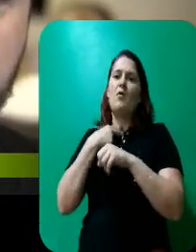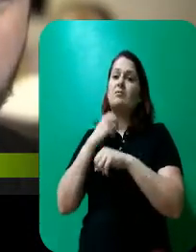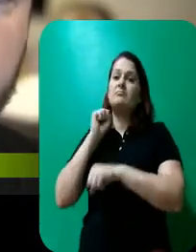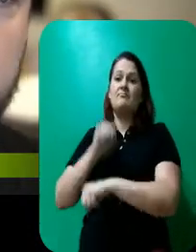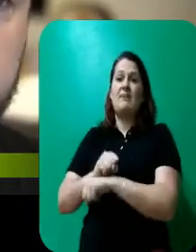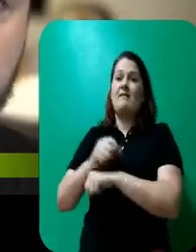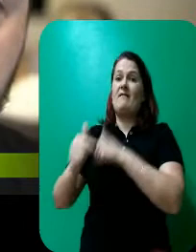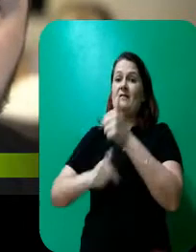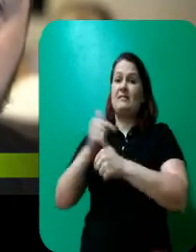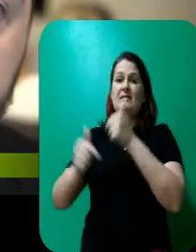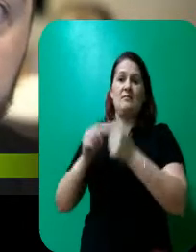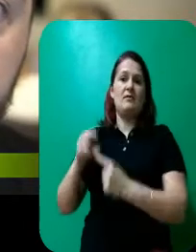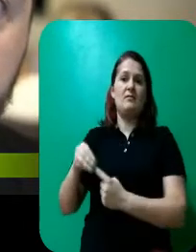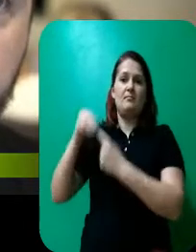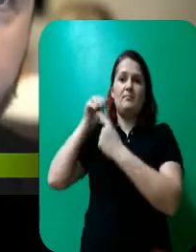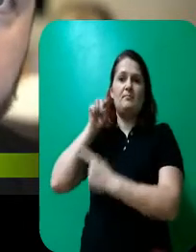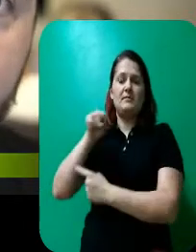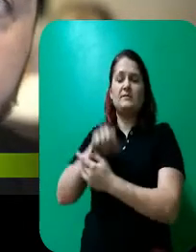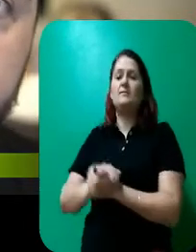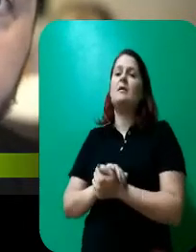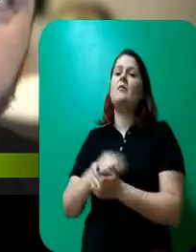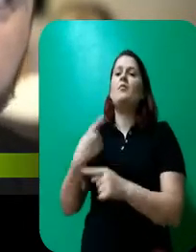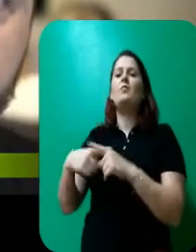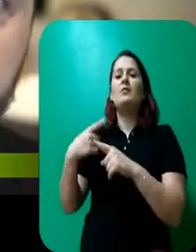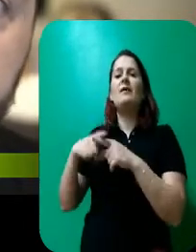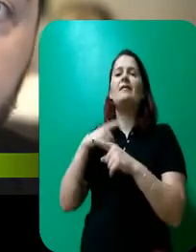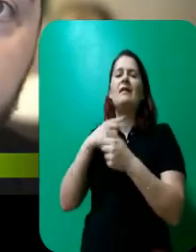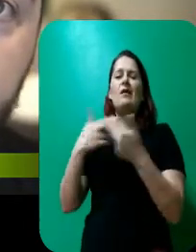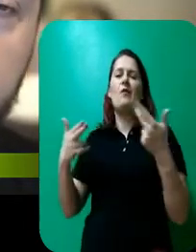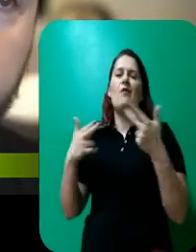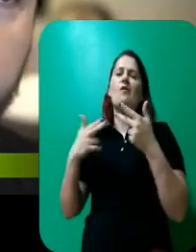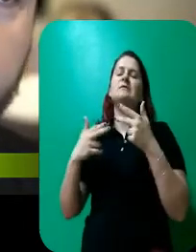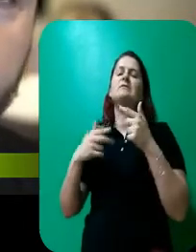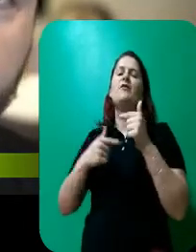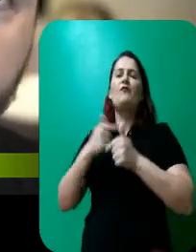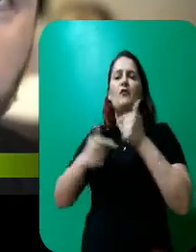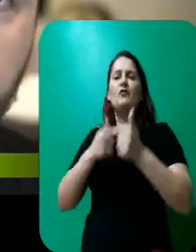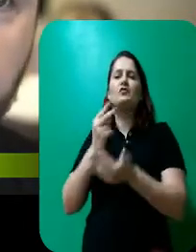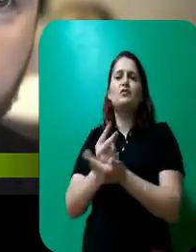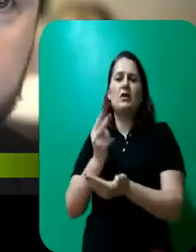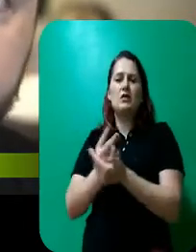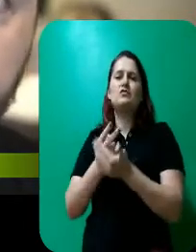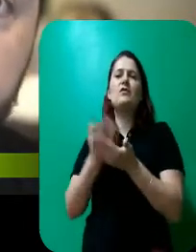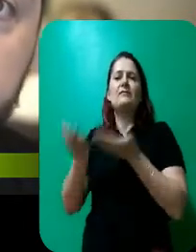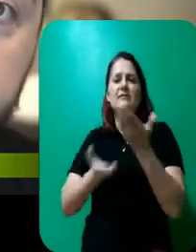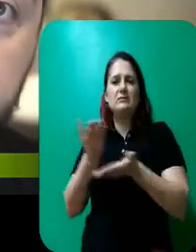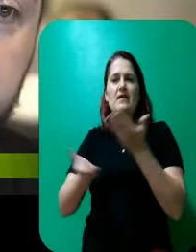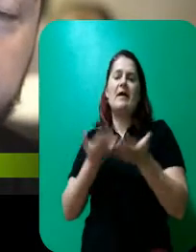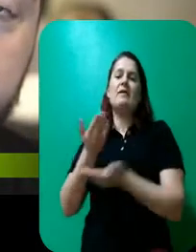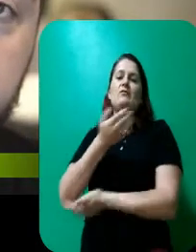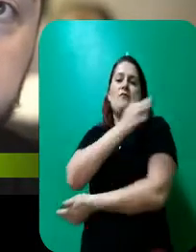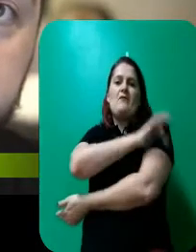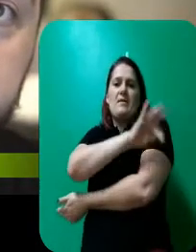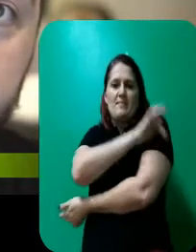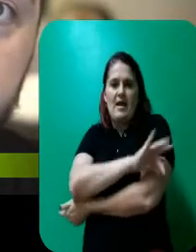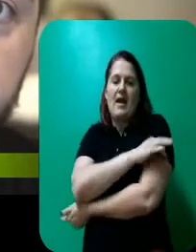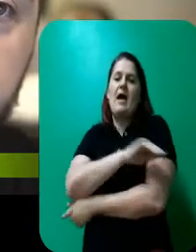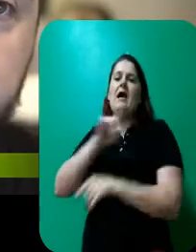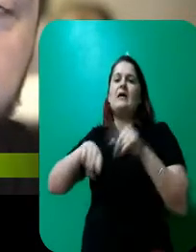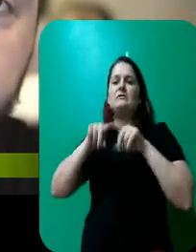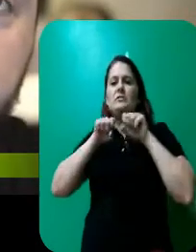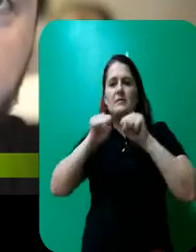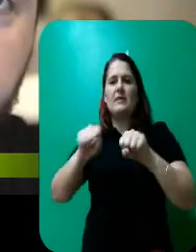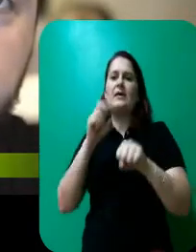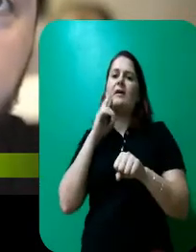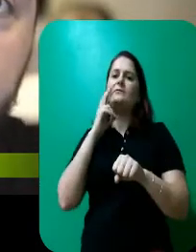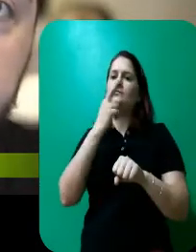mantém comércio funcionando com farmácia, com supermercado, com restaurantes para prover comida para as pessoas. O país